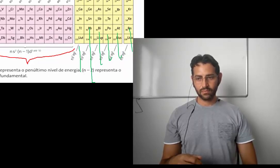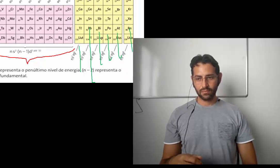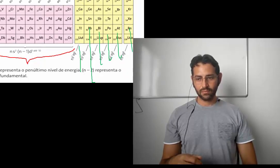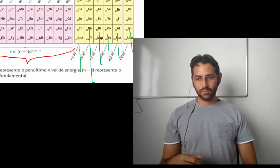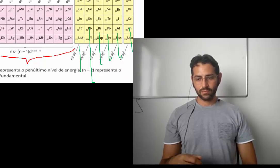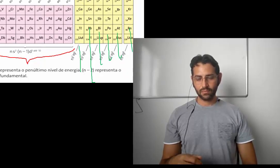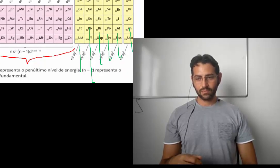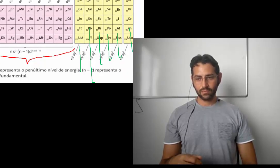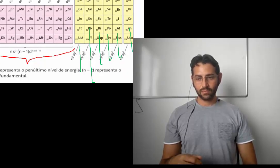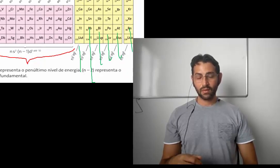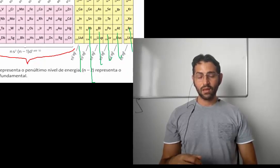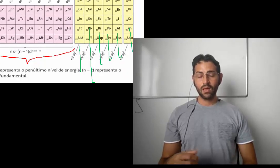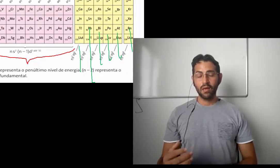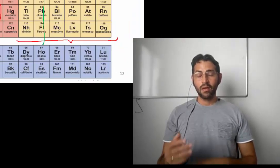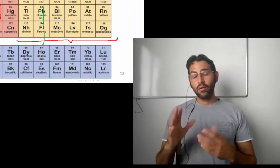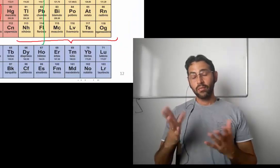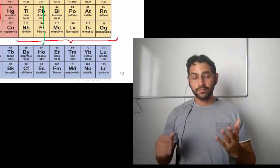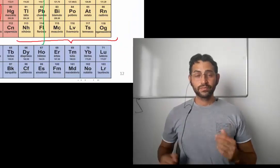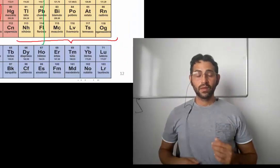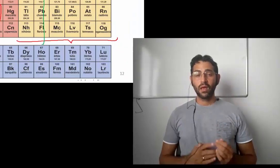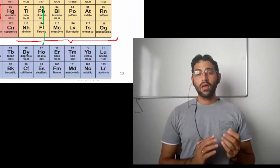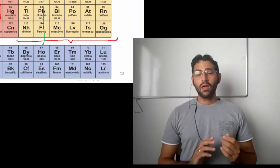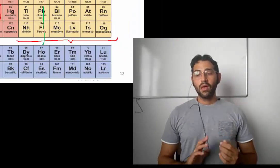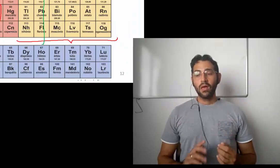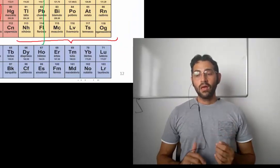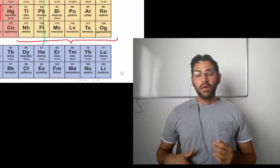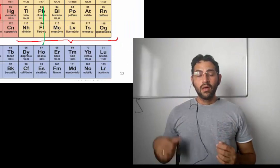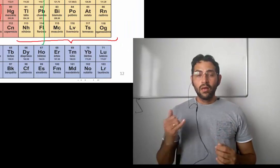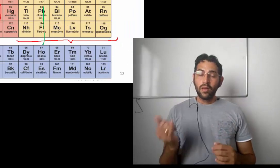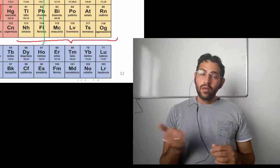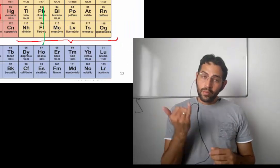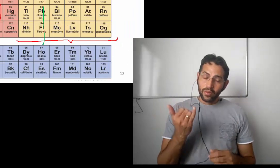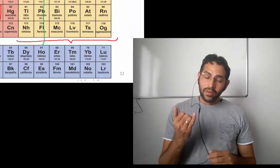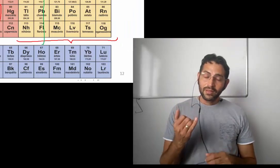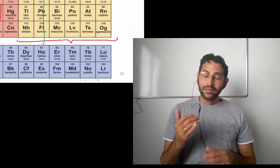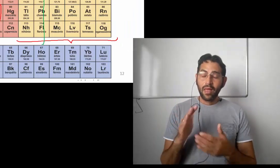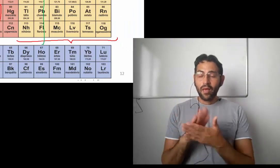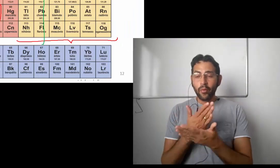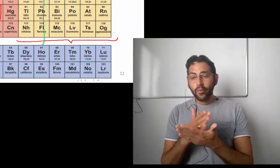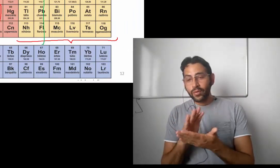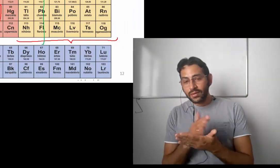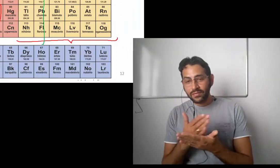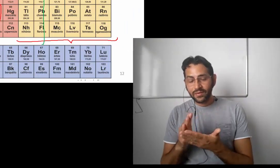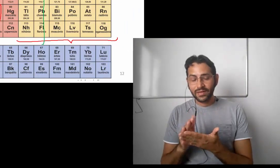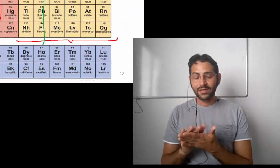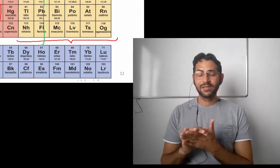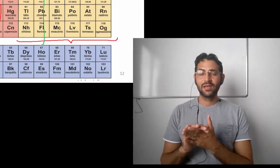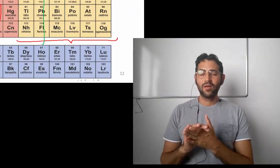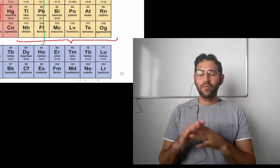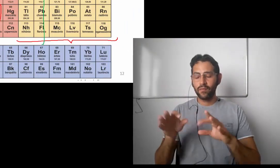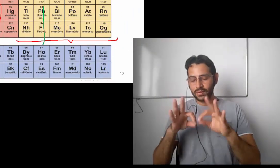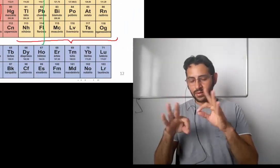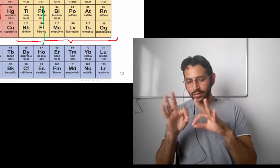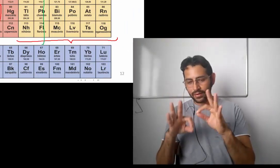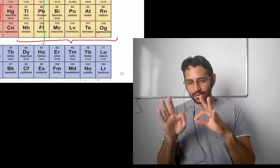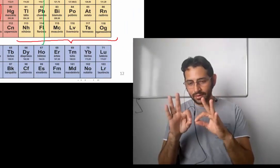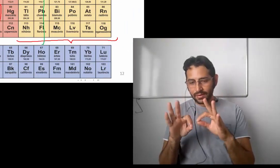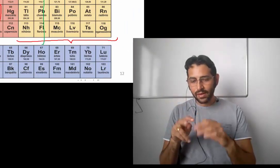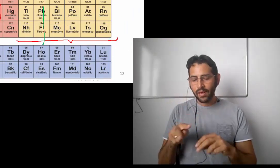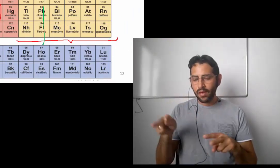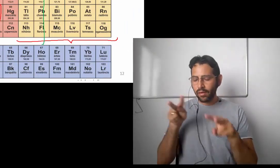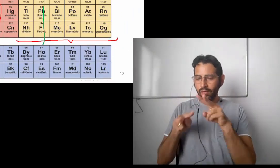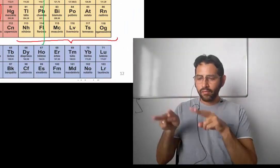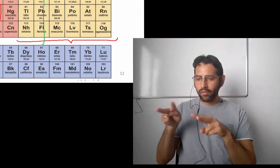Nem sempre, como a gente acabou de ver, o período ou a camada vai ser o último. Então a gente vai